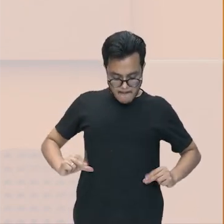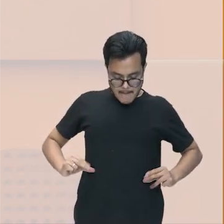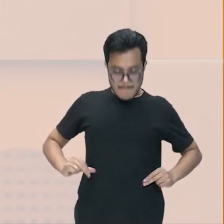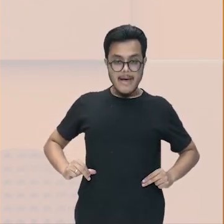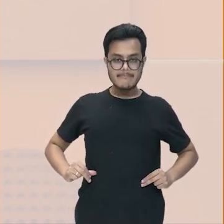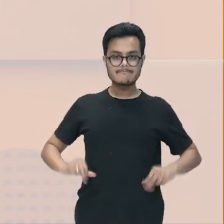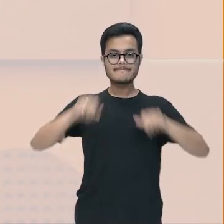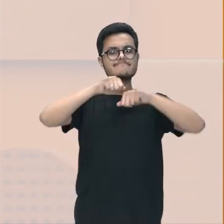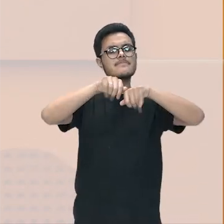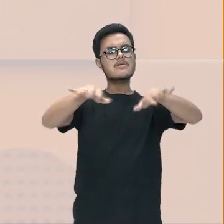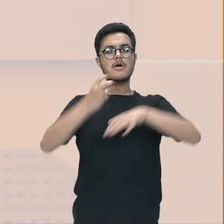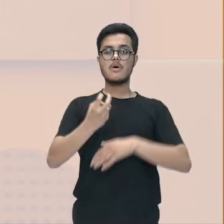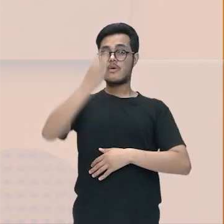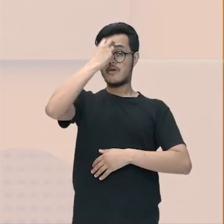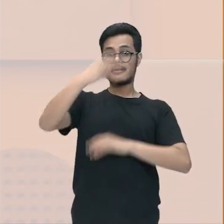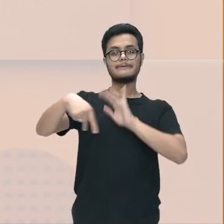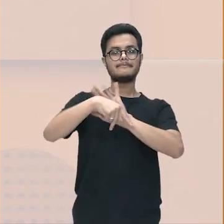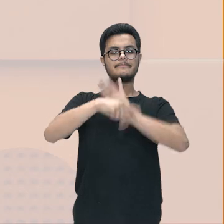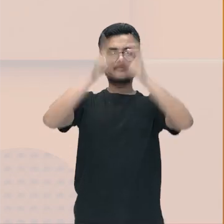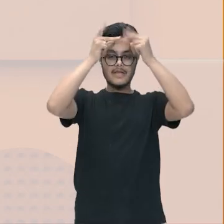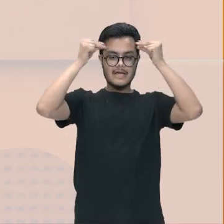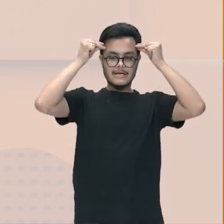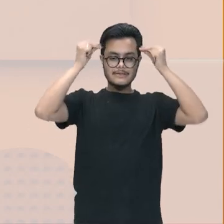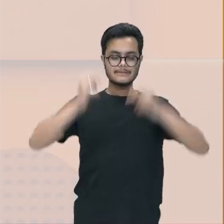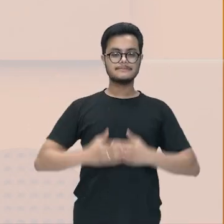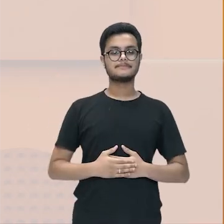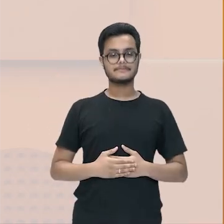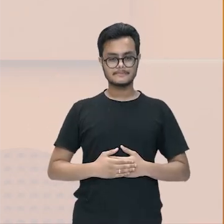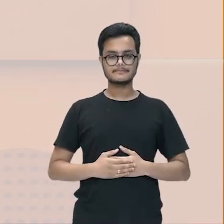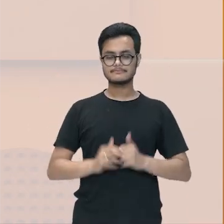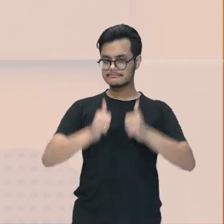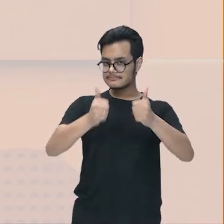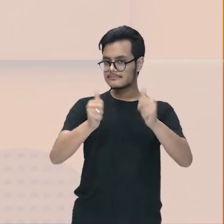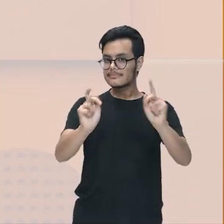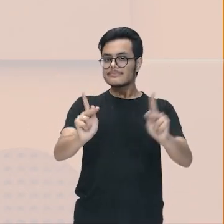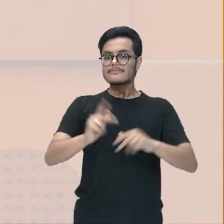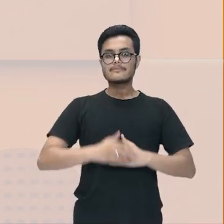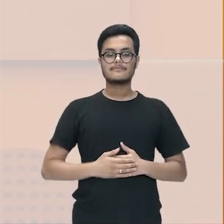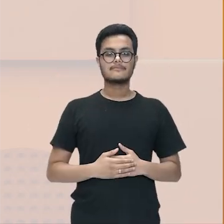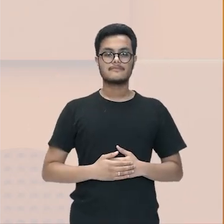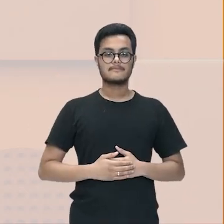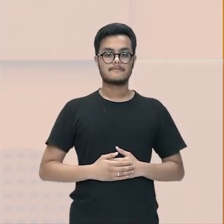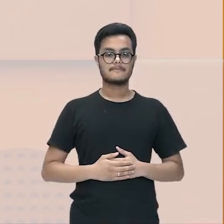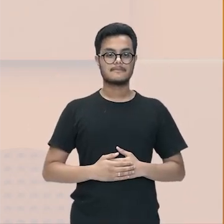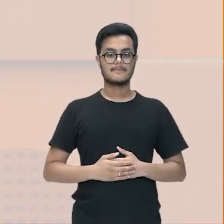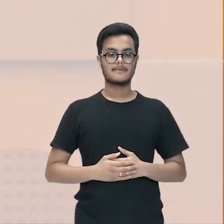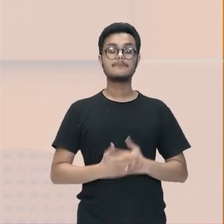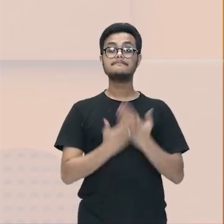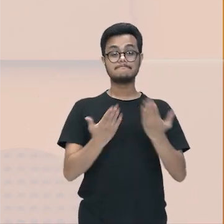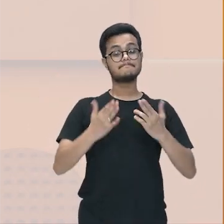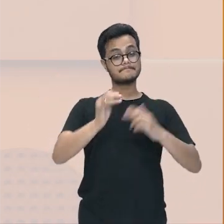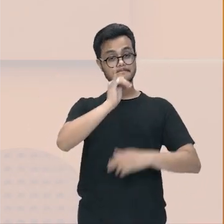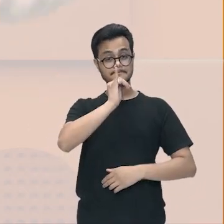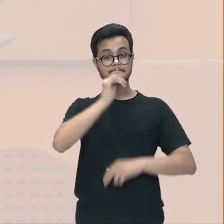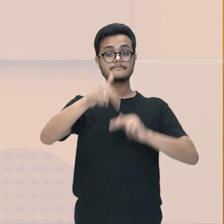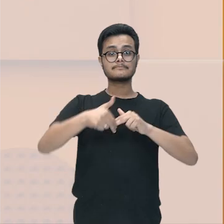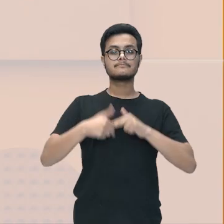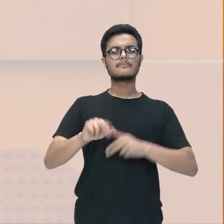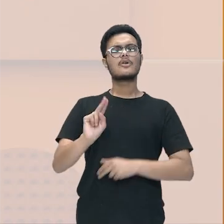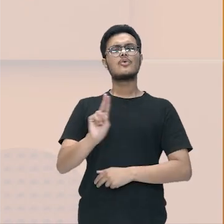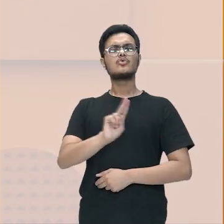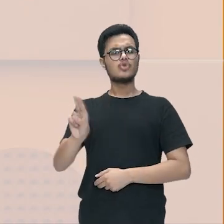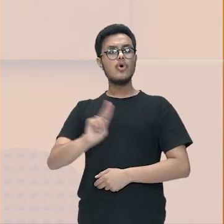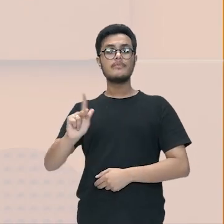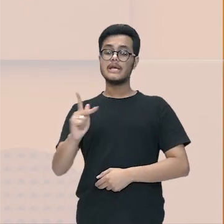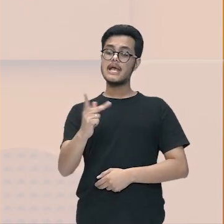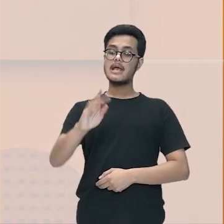difusão dessa cultura. Os gregos também, eles eram chamados de helenos. Por isso, olha só, né? A cultura helenística, a gente está